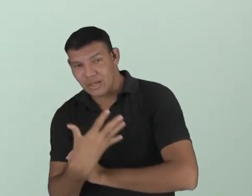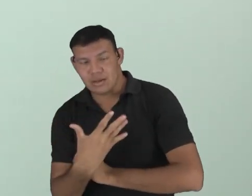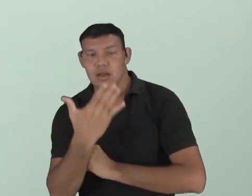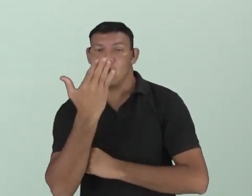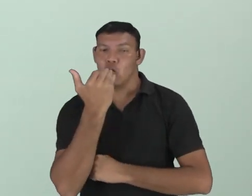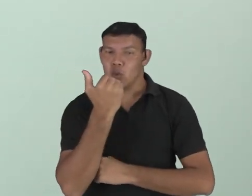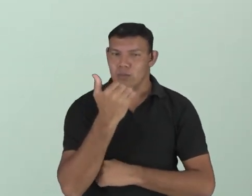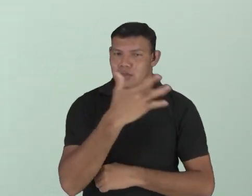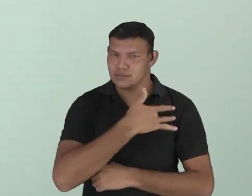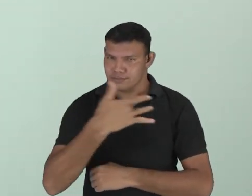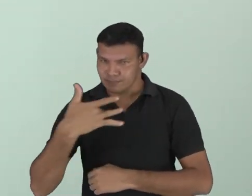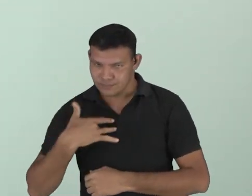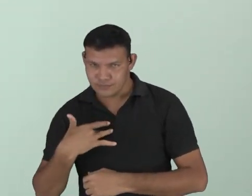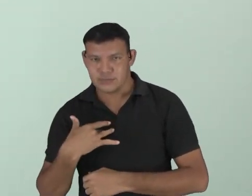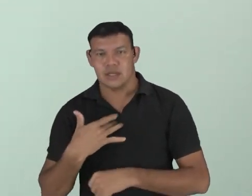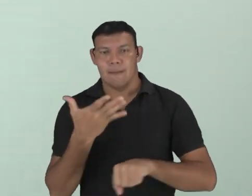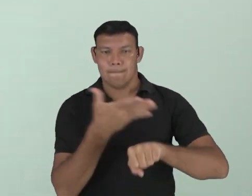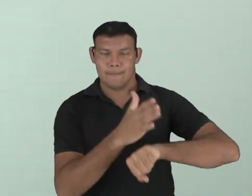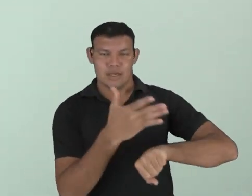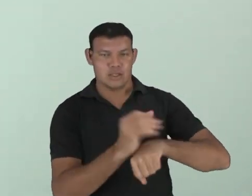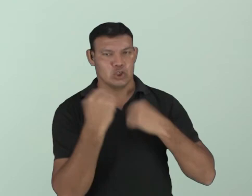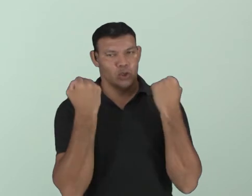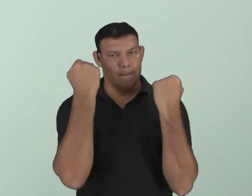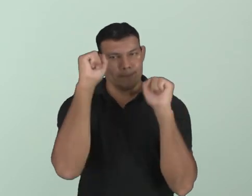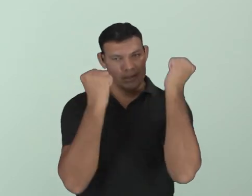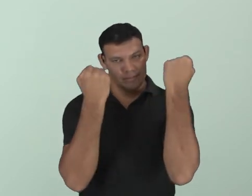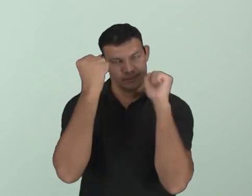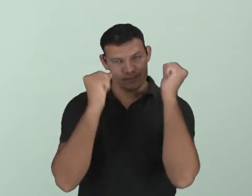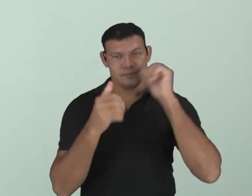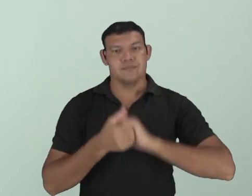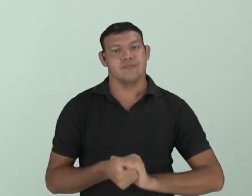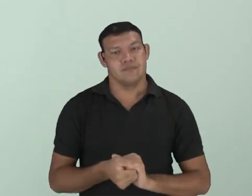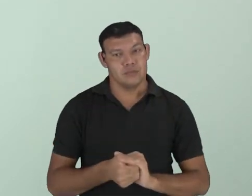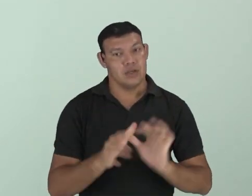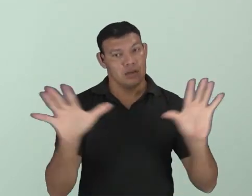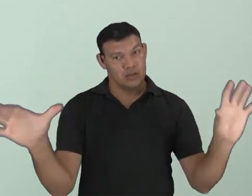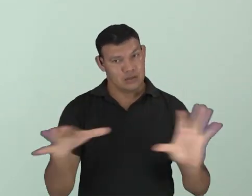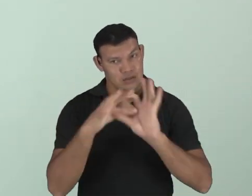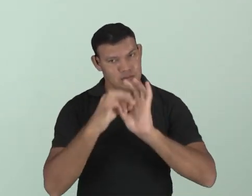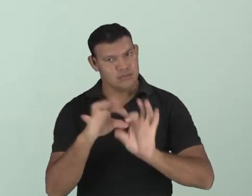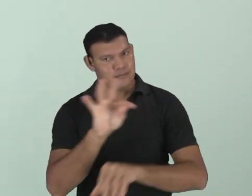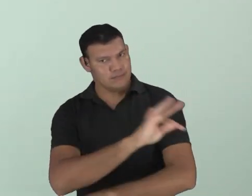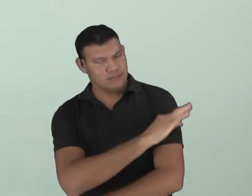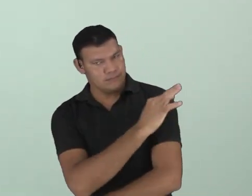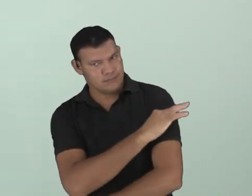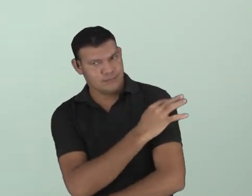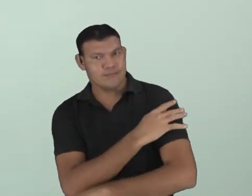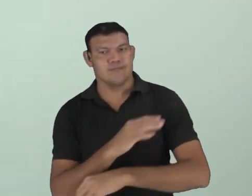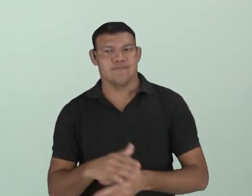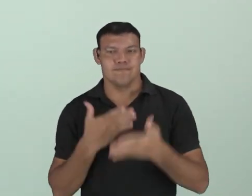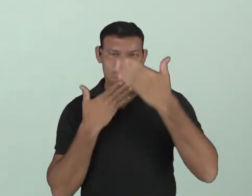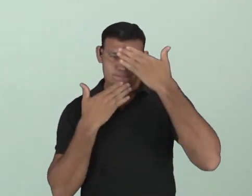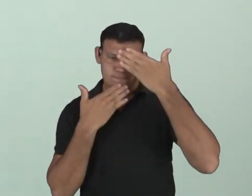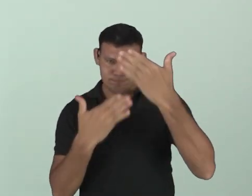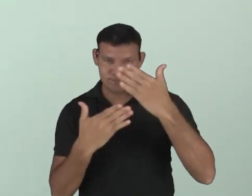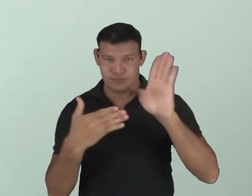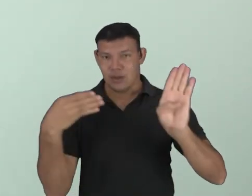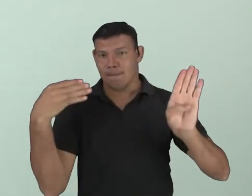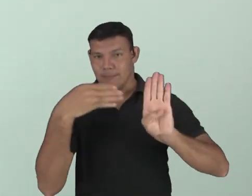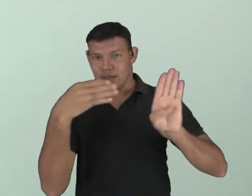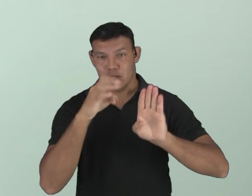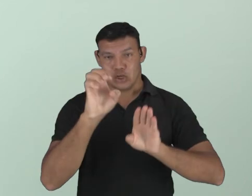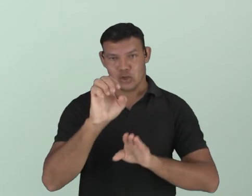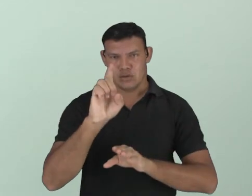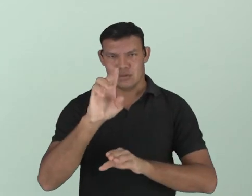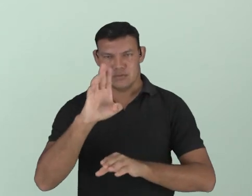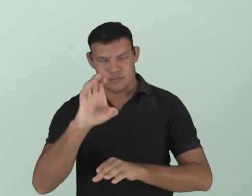alimentação saudável e prática de exercício, atrelado a essas técnicas. Então, eu fico por aqui, vou pedir que você acesse a plataforma